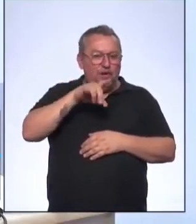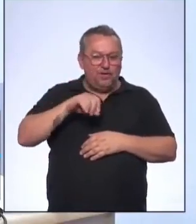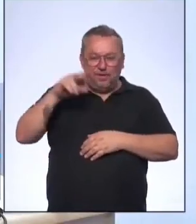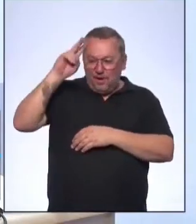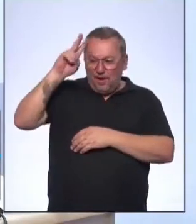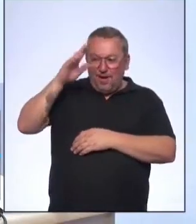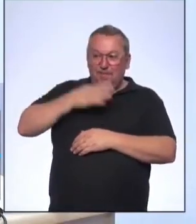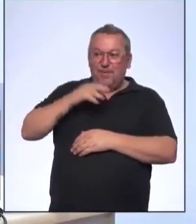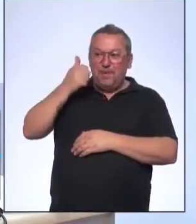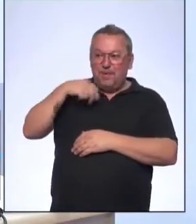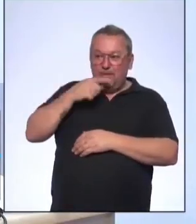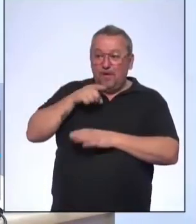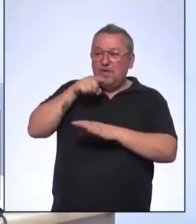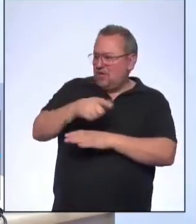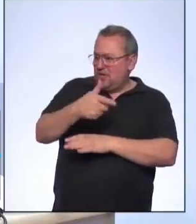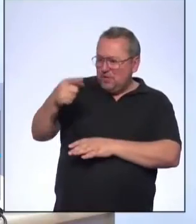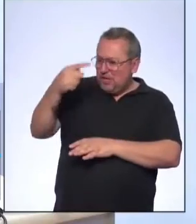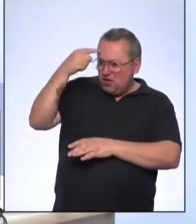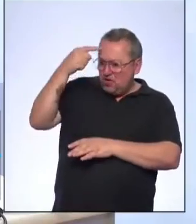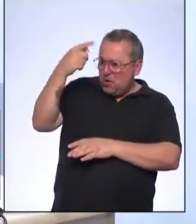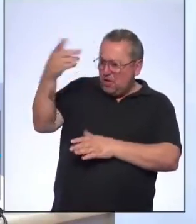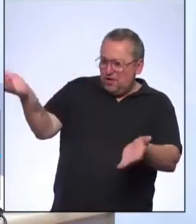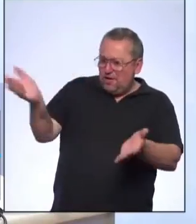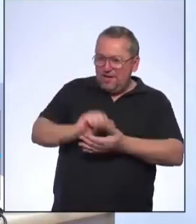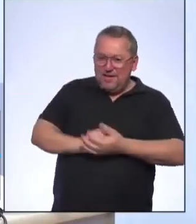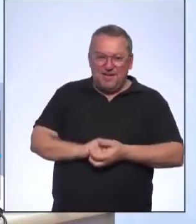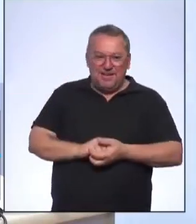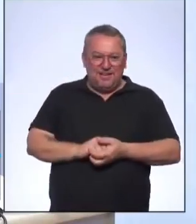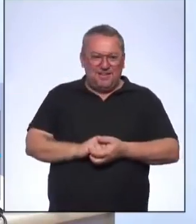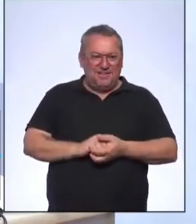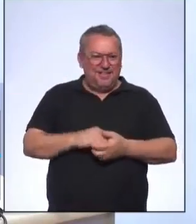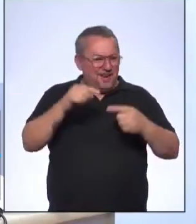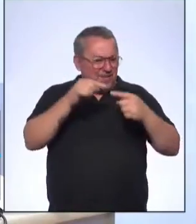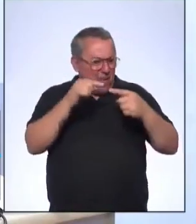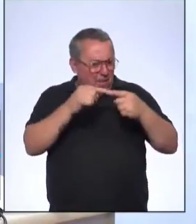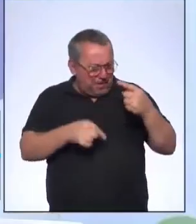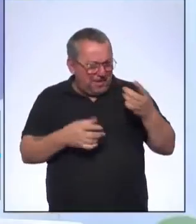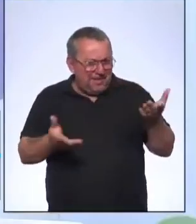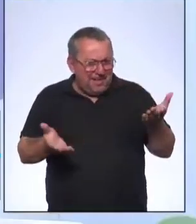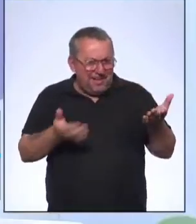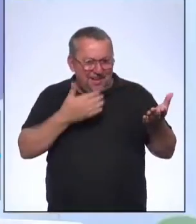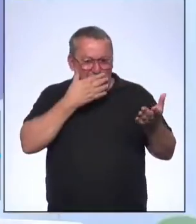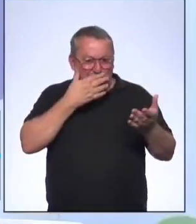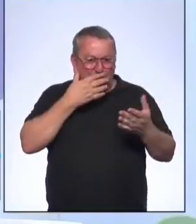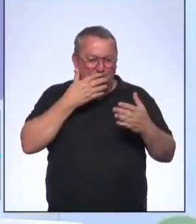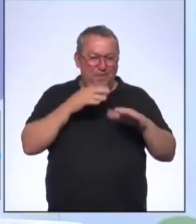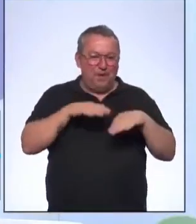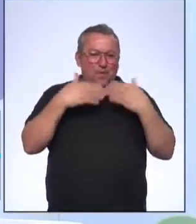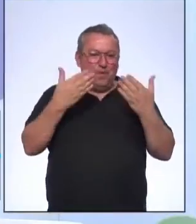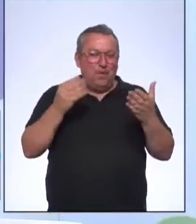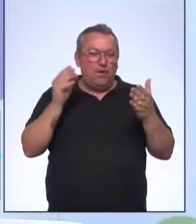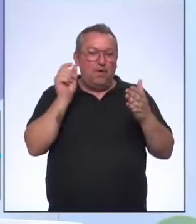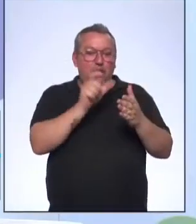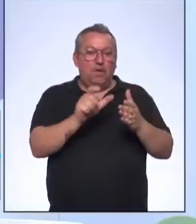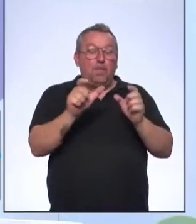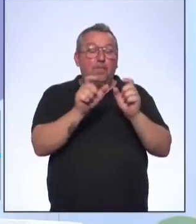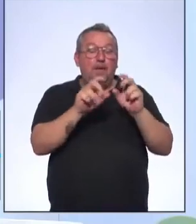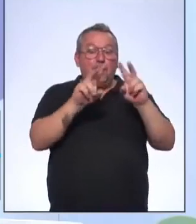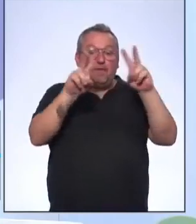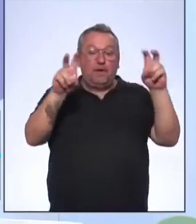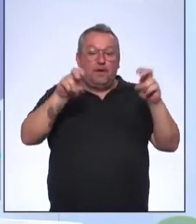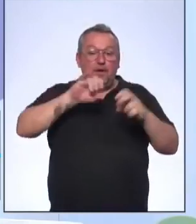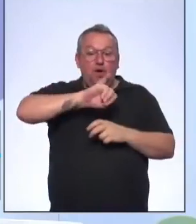assim, olha, você não tem juízo. Tem alguma coisa a ver, Pro? Será que tem alguma coisa a ver? Então, assim, quando eu coloco juízo de valor em alguma